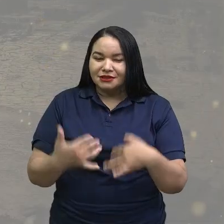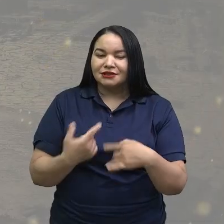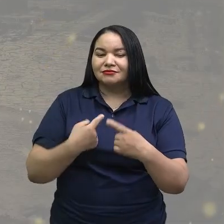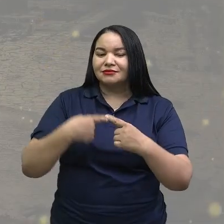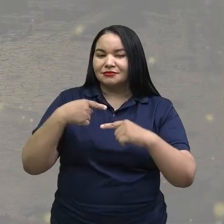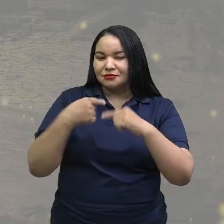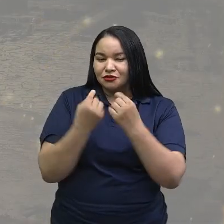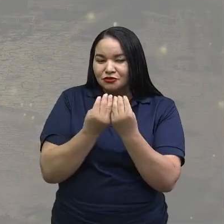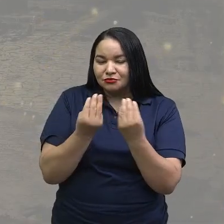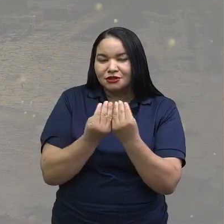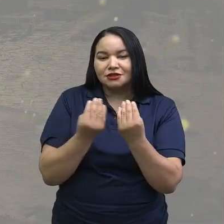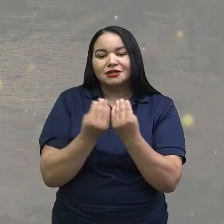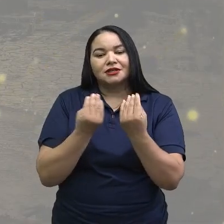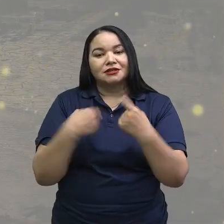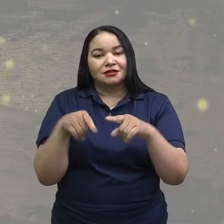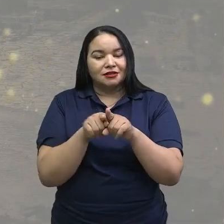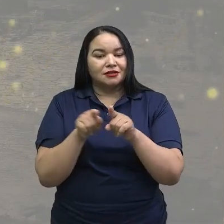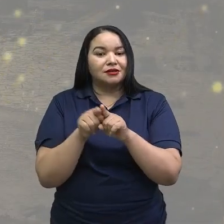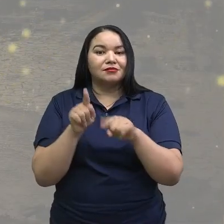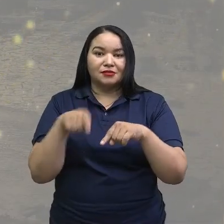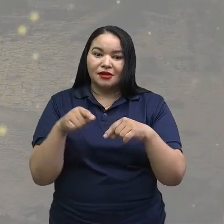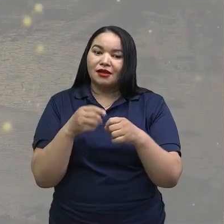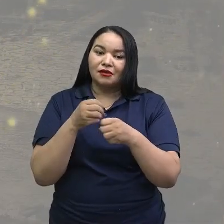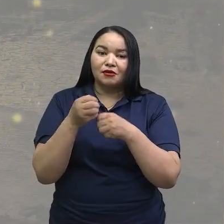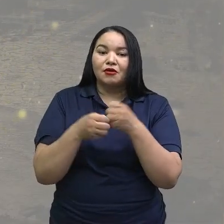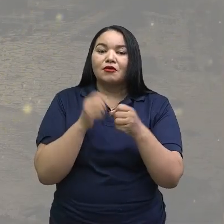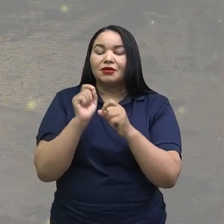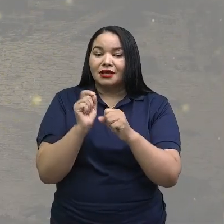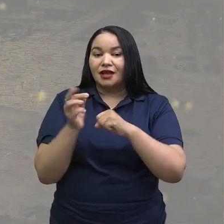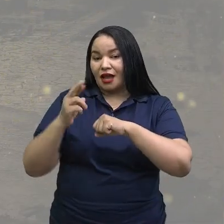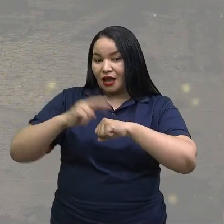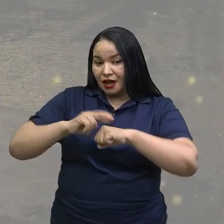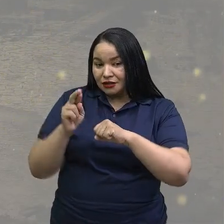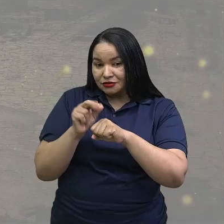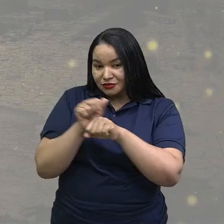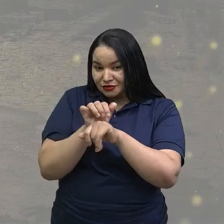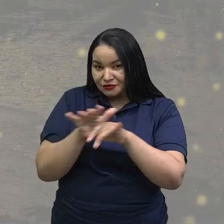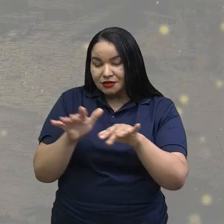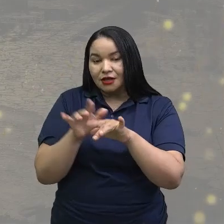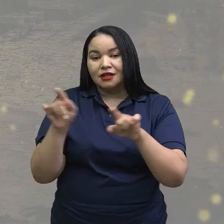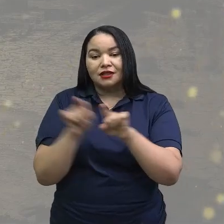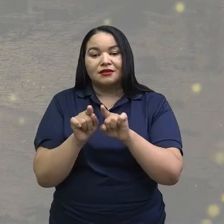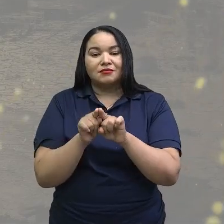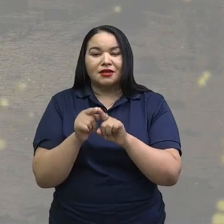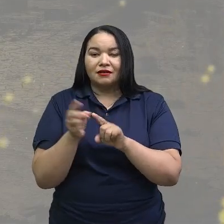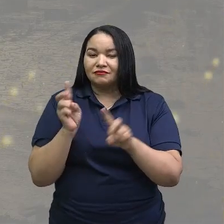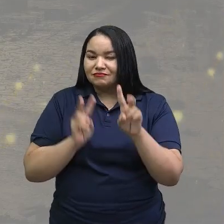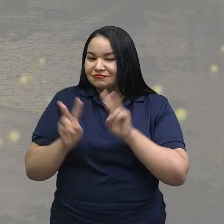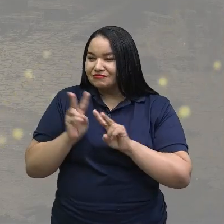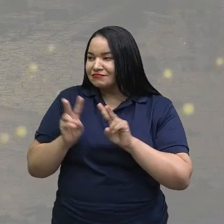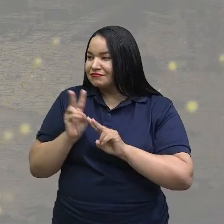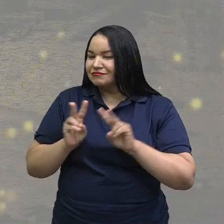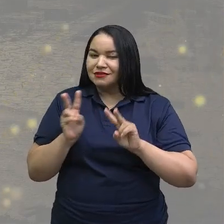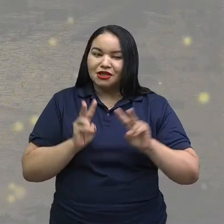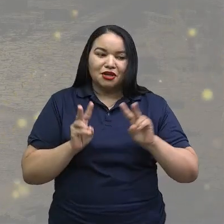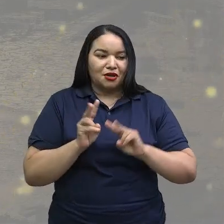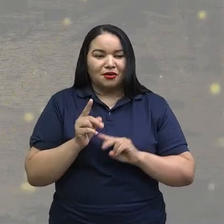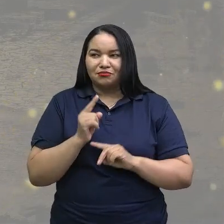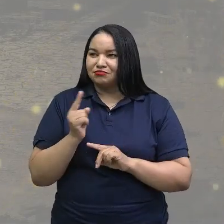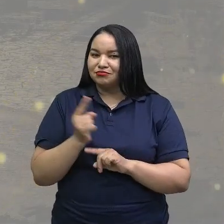dessa propriedade mais especificamente, né, que é a radioatividade. E a gente está aqui nesse ambiente, assim, um